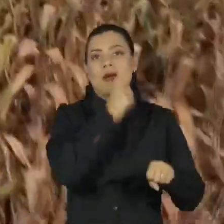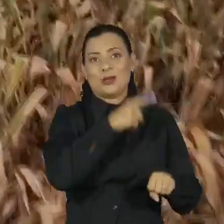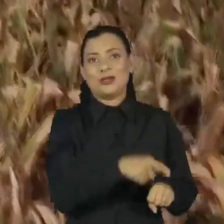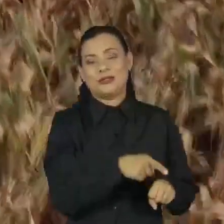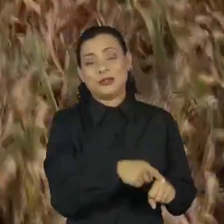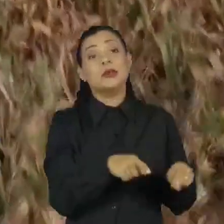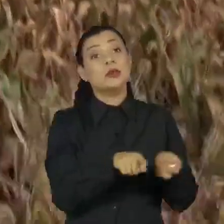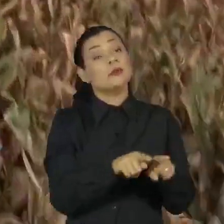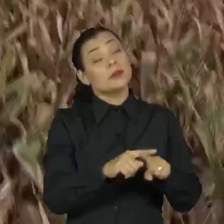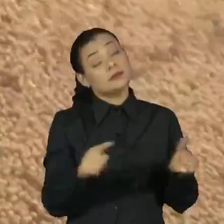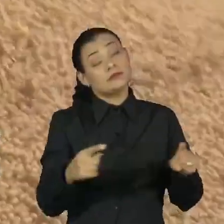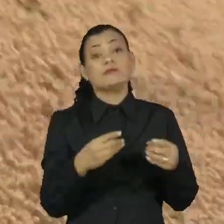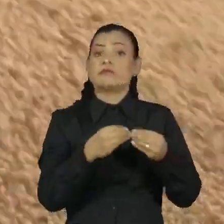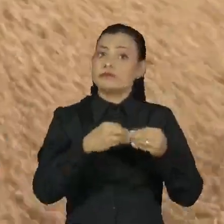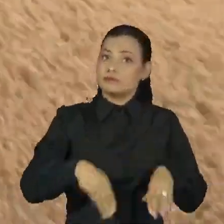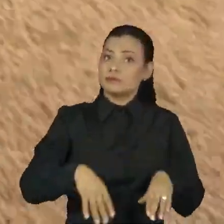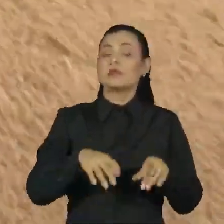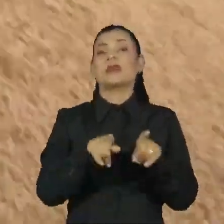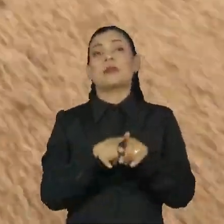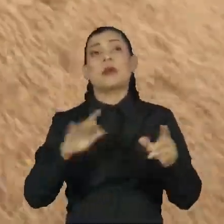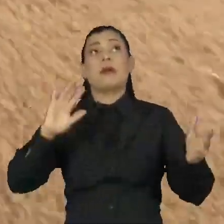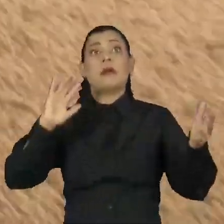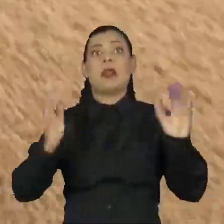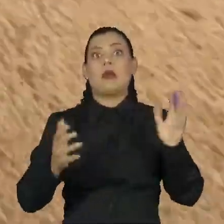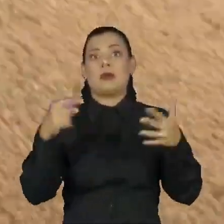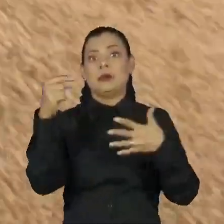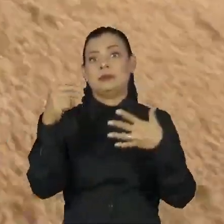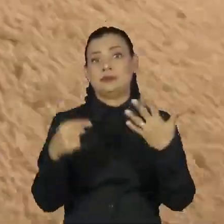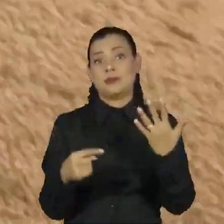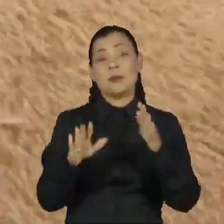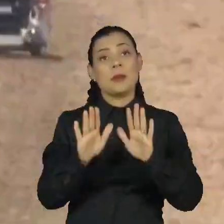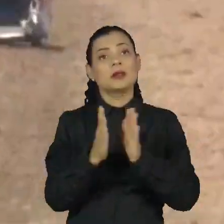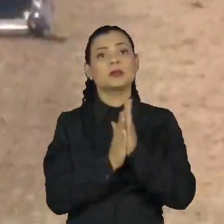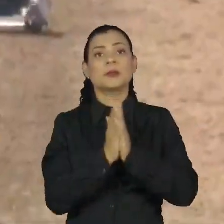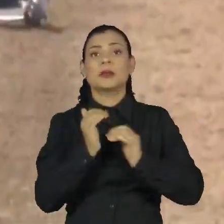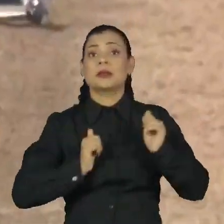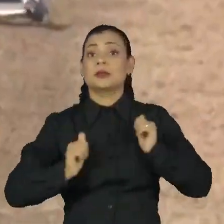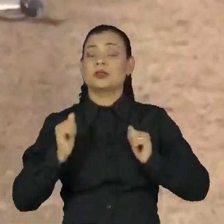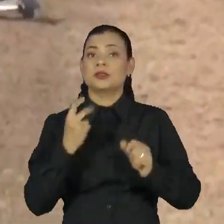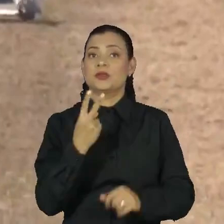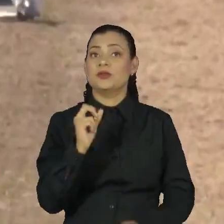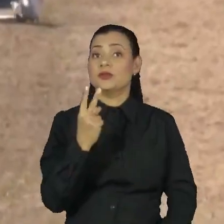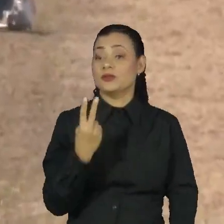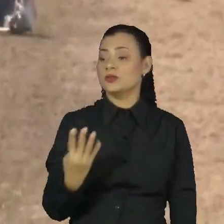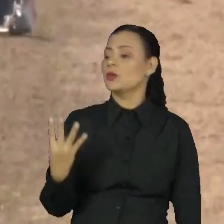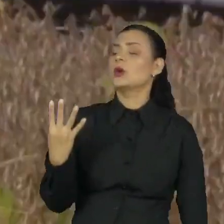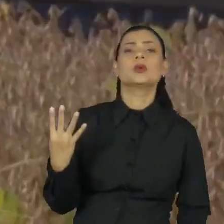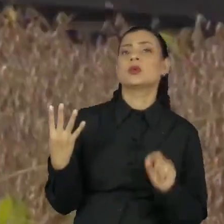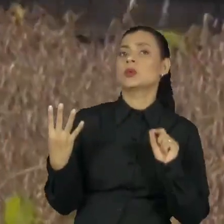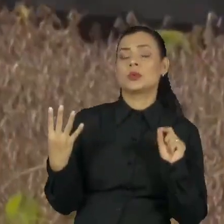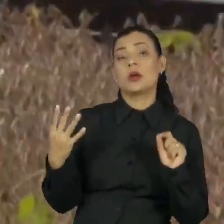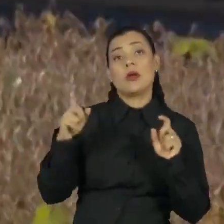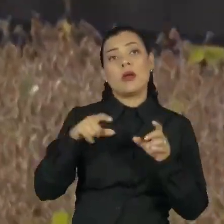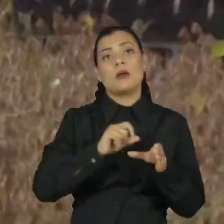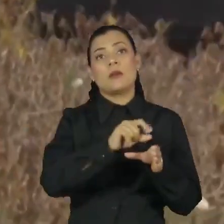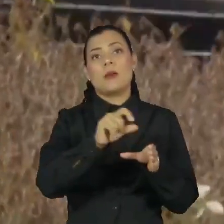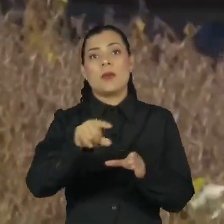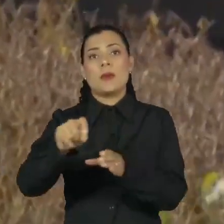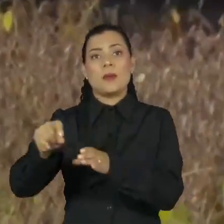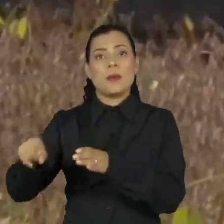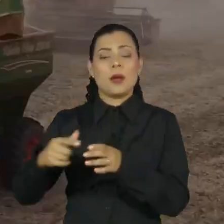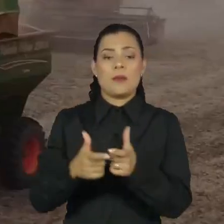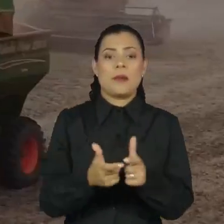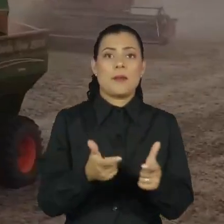apesar das perdas e estragos dos extremos climáticos. A expectativa para 2024 é de aumento da área plantada de